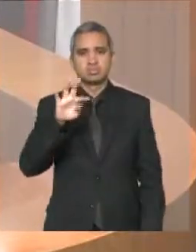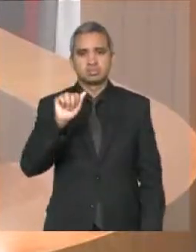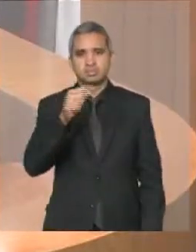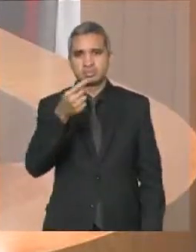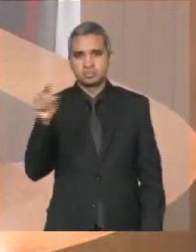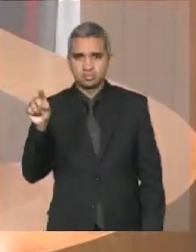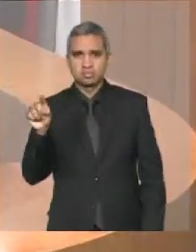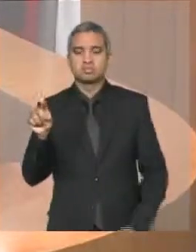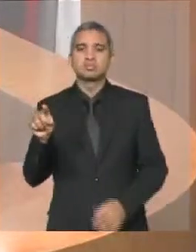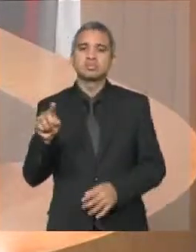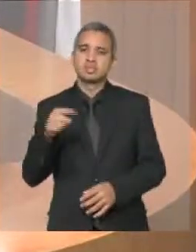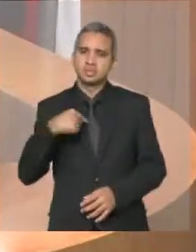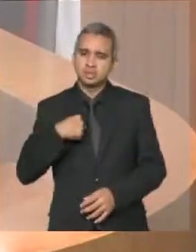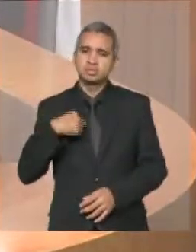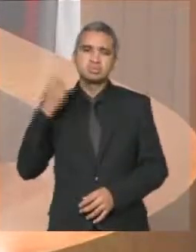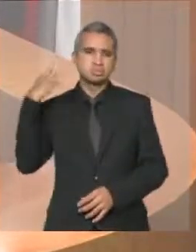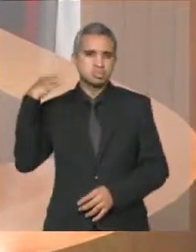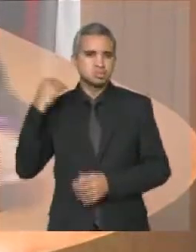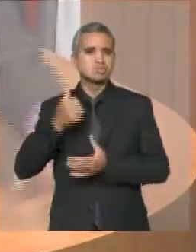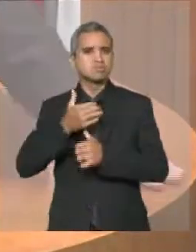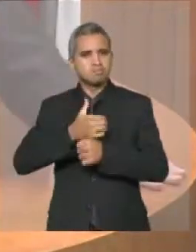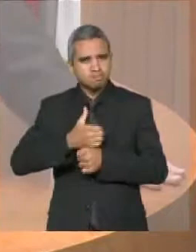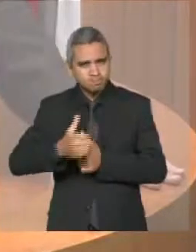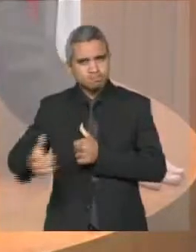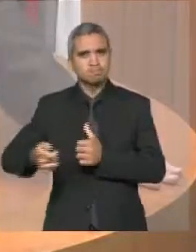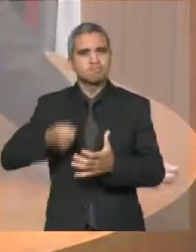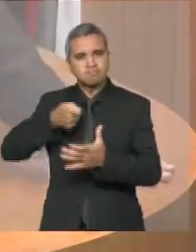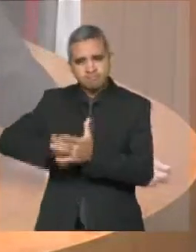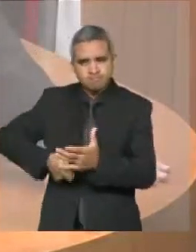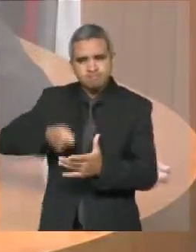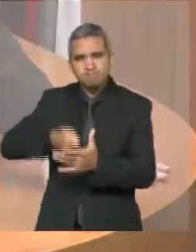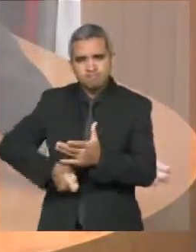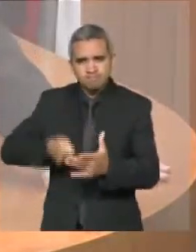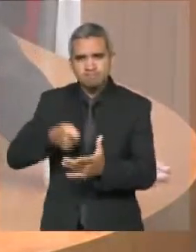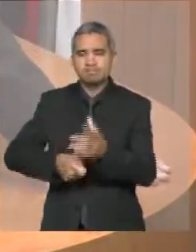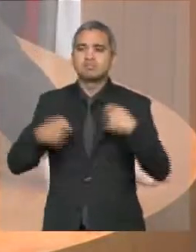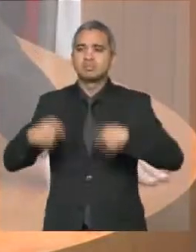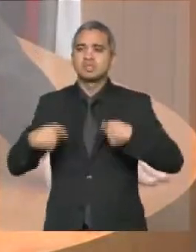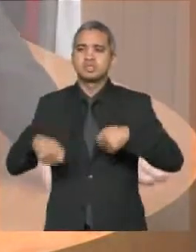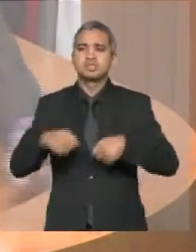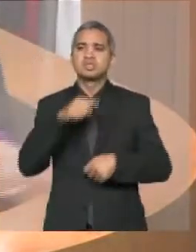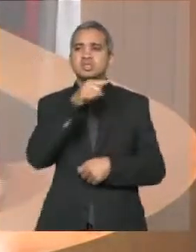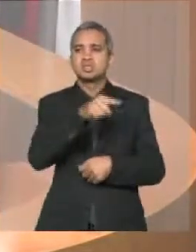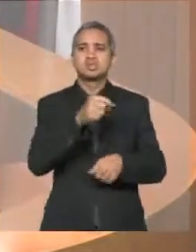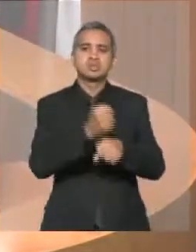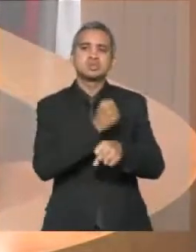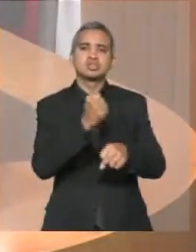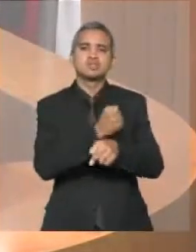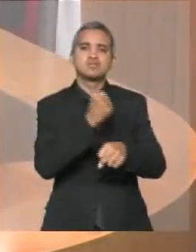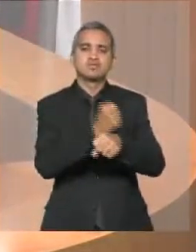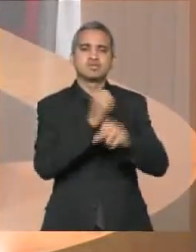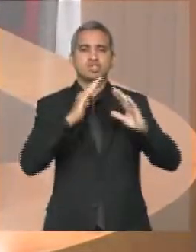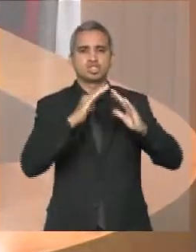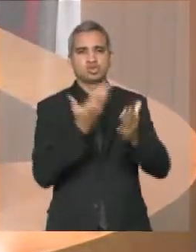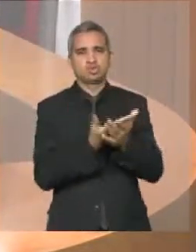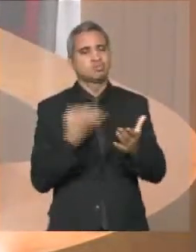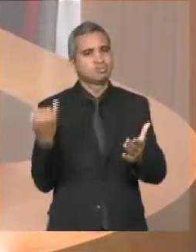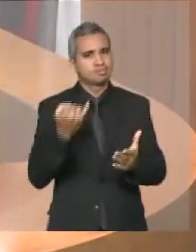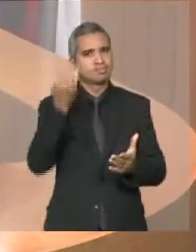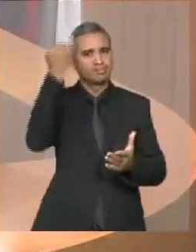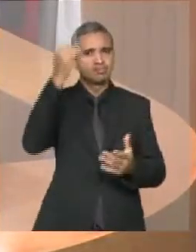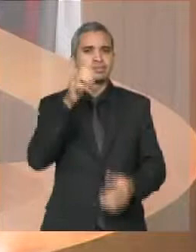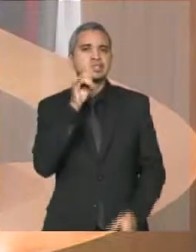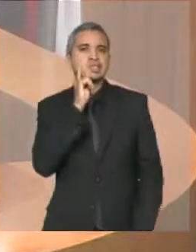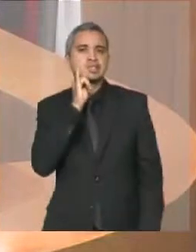eu tenho batido nessa tecla para garantir a reforma de escolas importantes na região tocantina. A exemplo da Escola